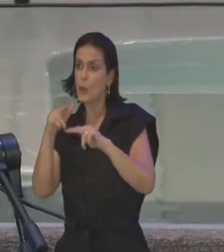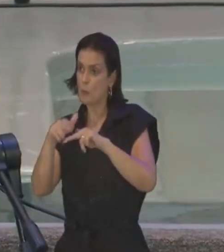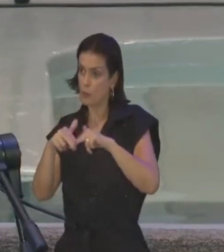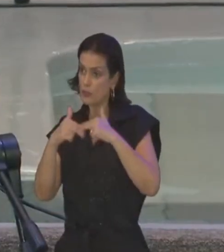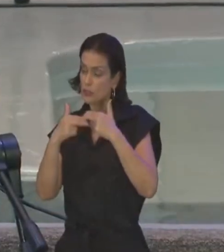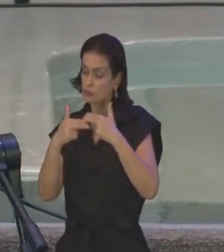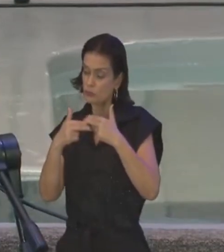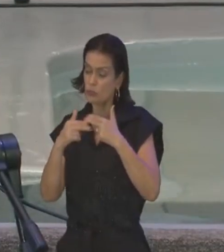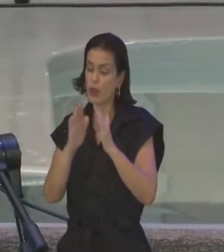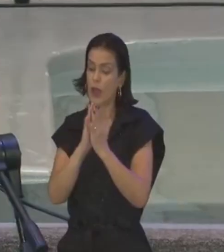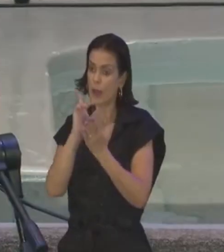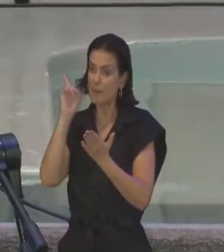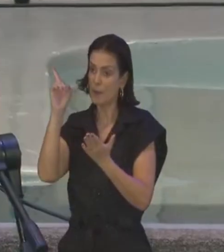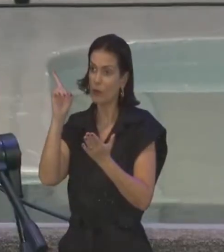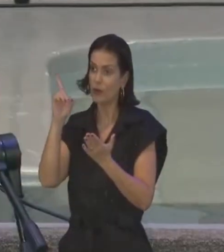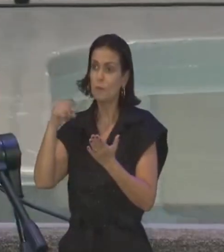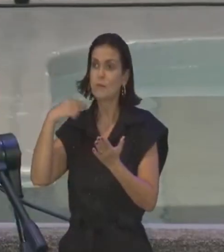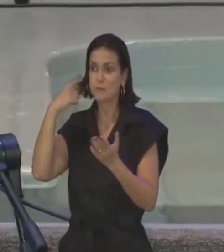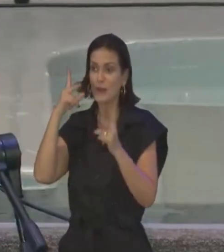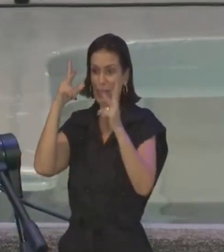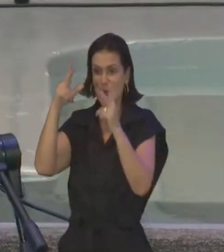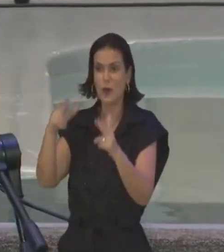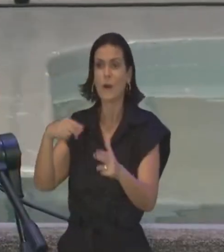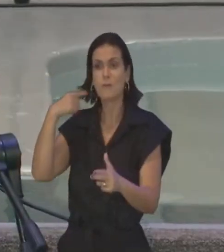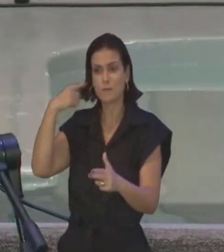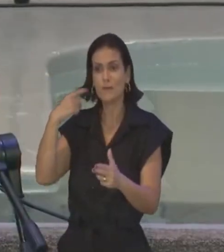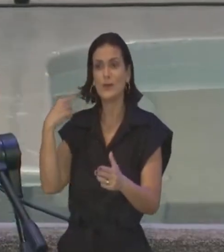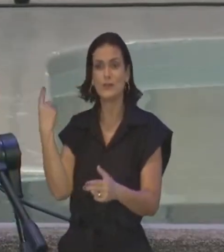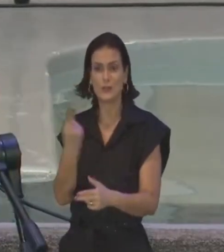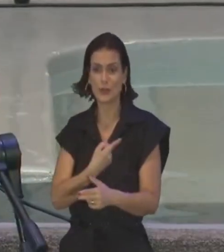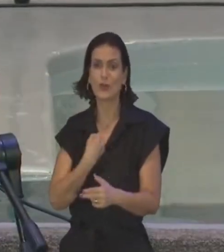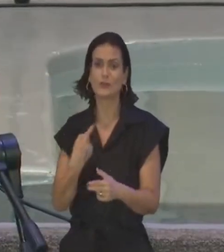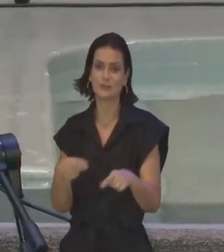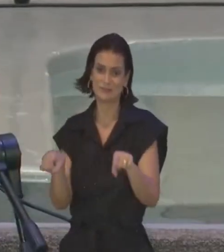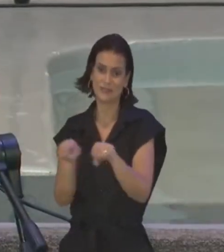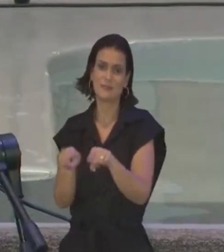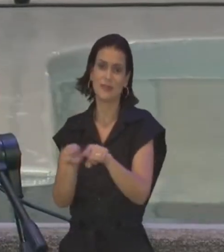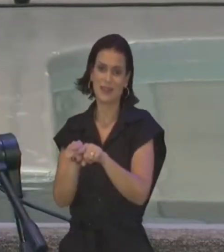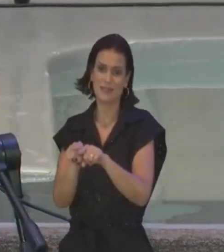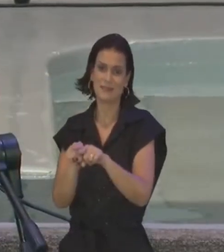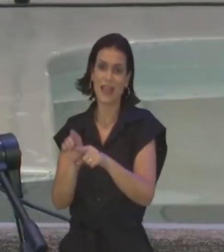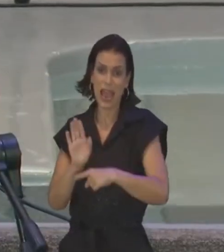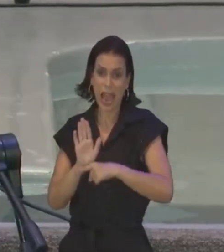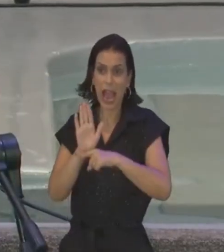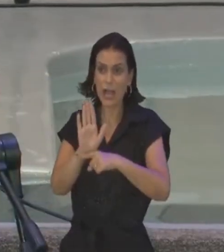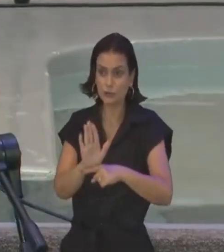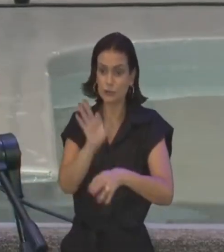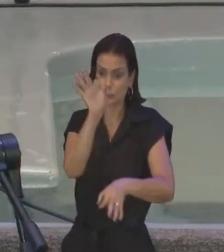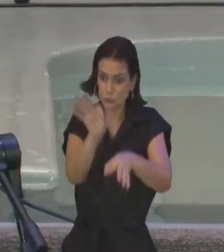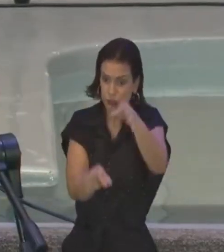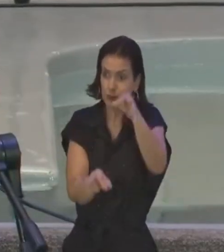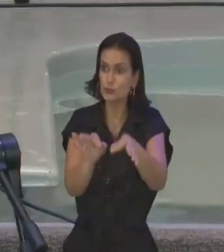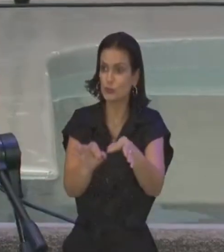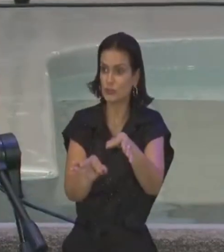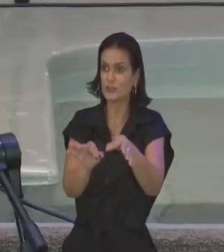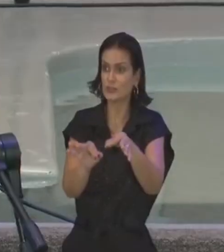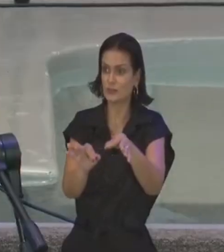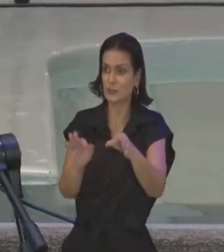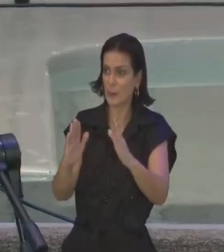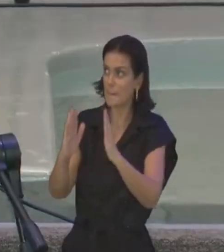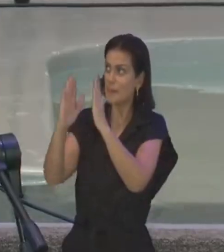Bíblia apresenta Jesus como advogado também. Ele é o nosso advogado que defende a nossa causa diante do Pai que está no